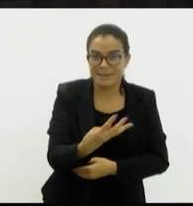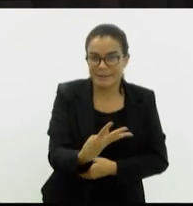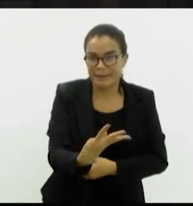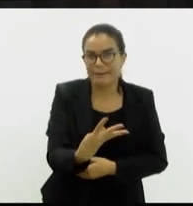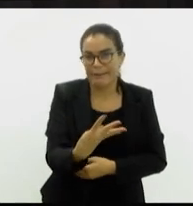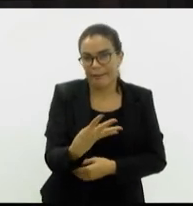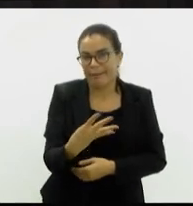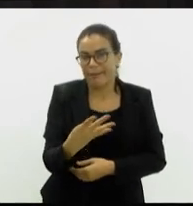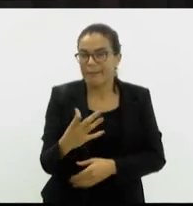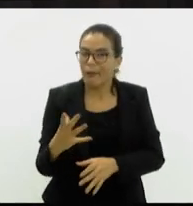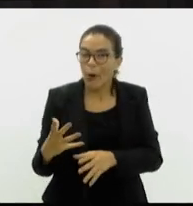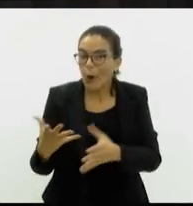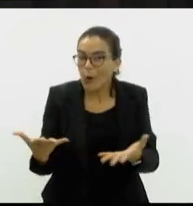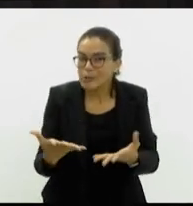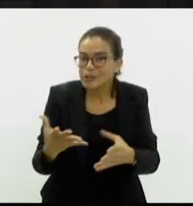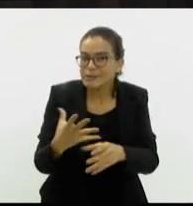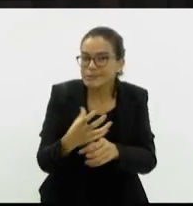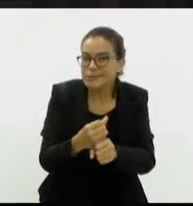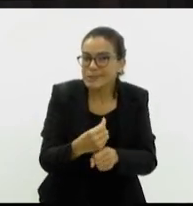92